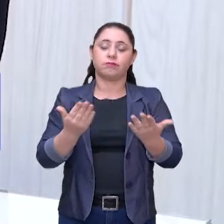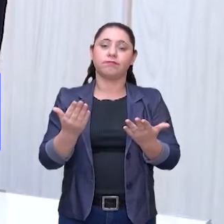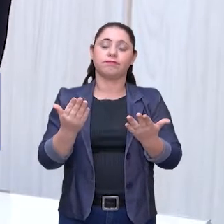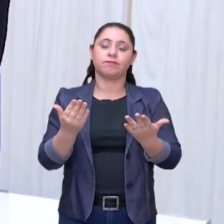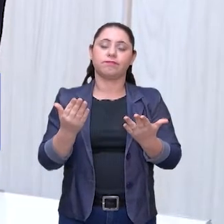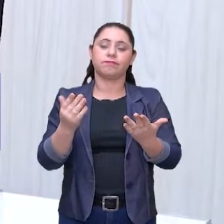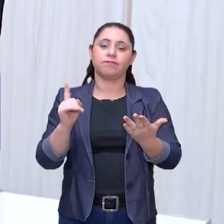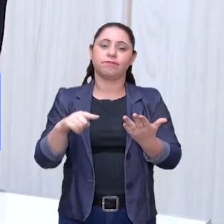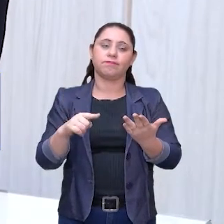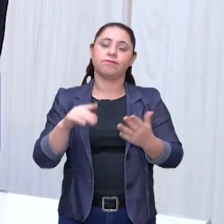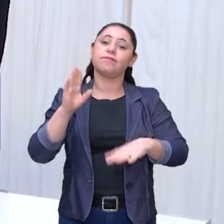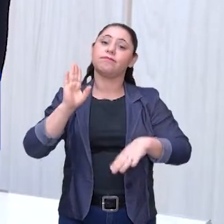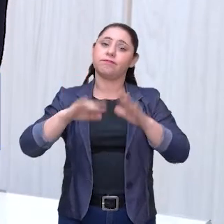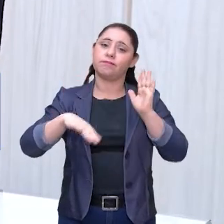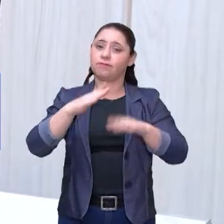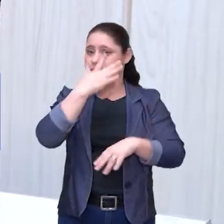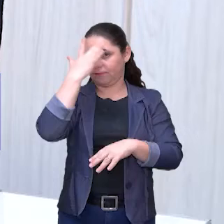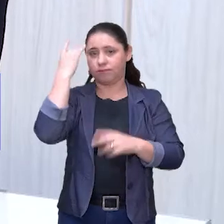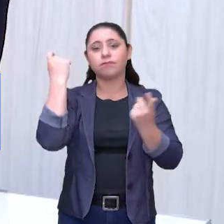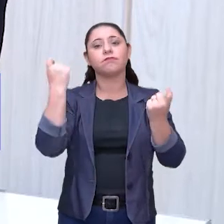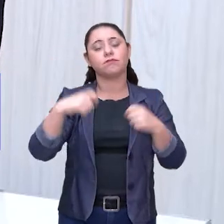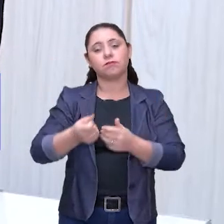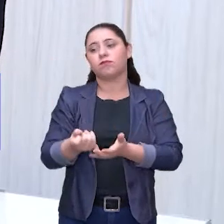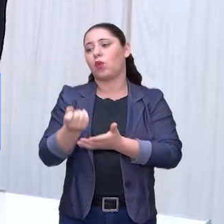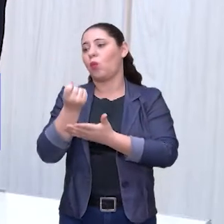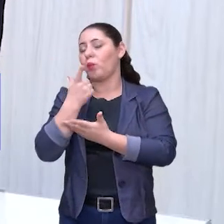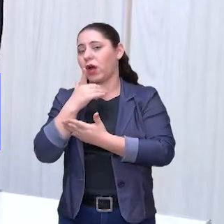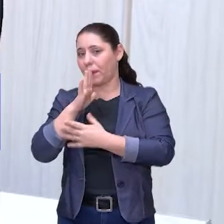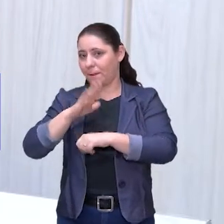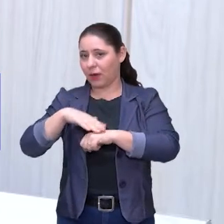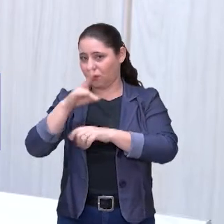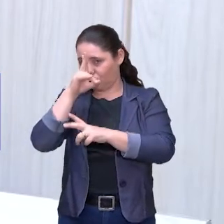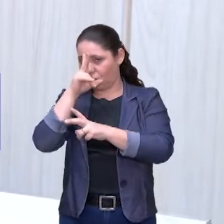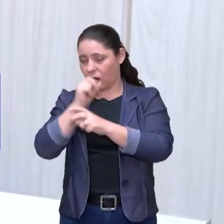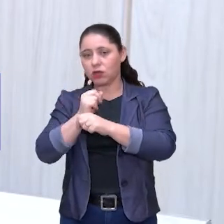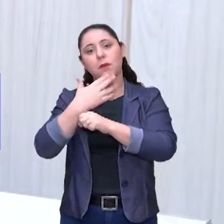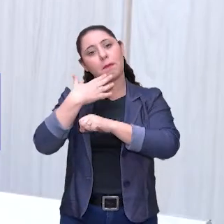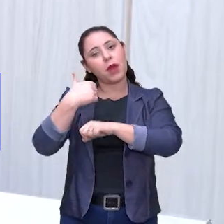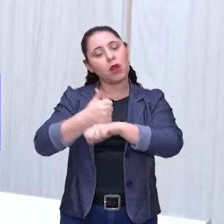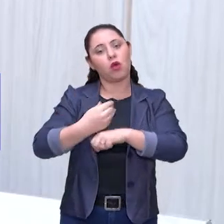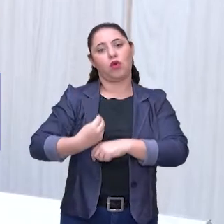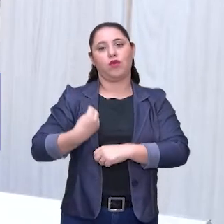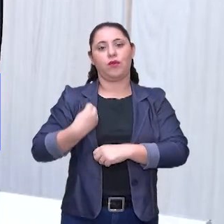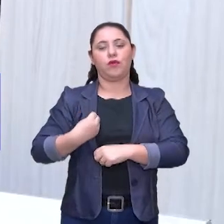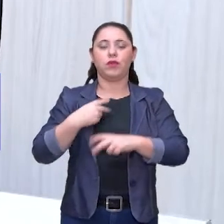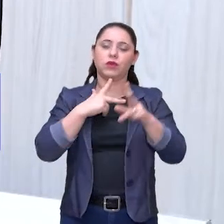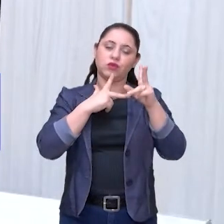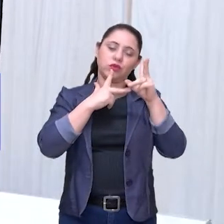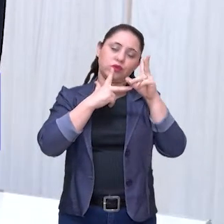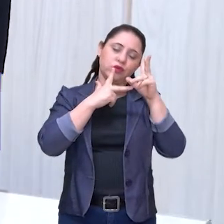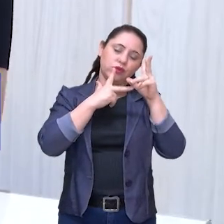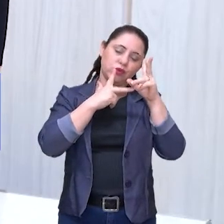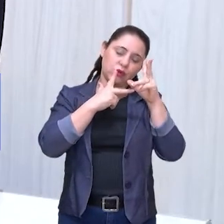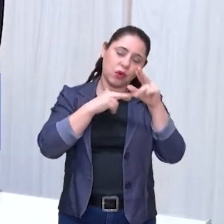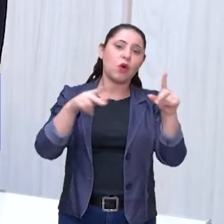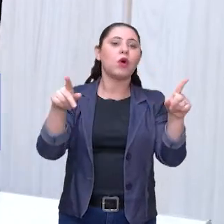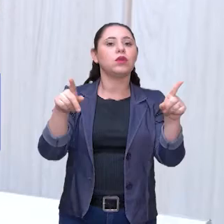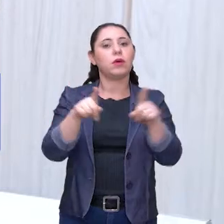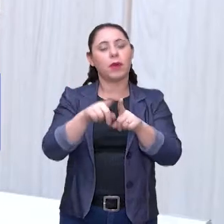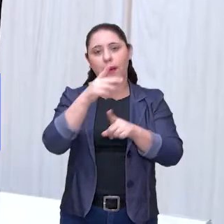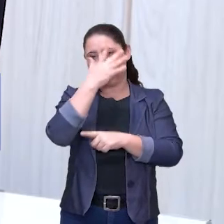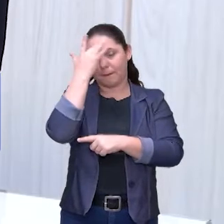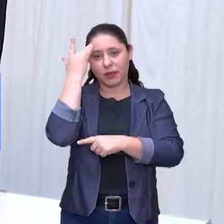assim, quando você faz tudo isso, né, às vezes o paciente precisa do imunobiológico, né? Melhora a qualidade de vida, melhora o